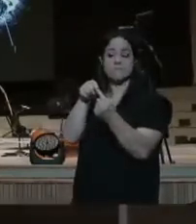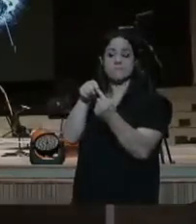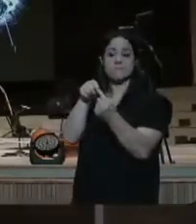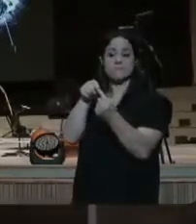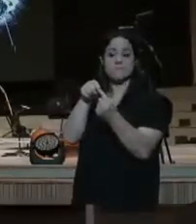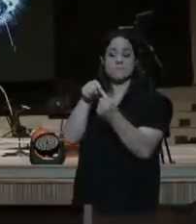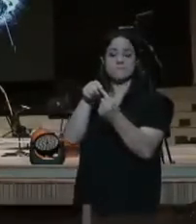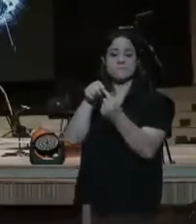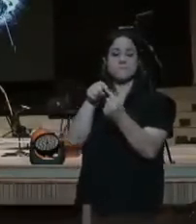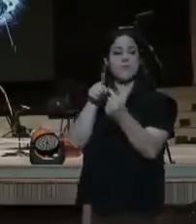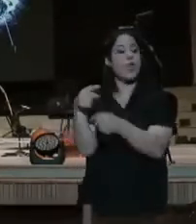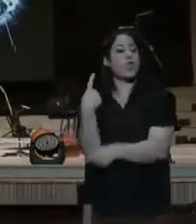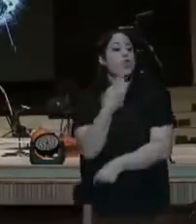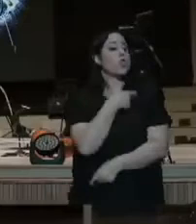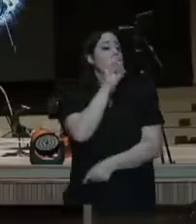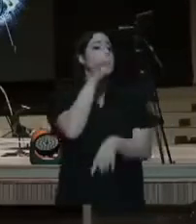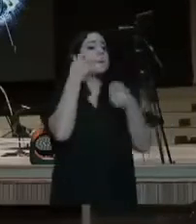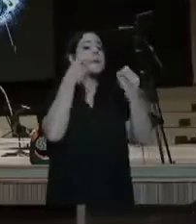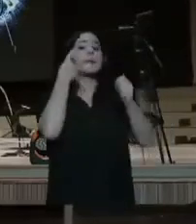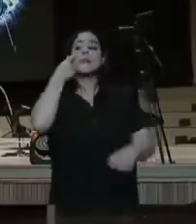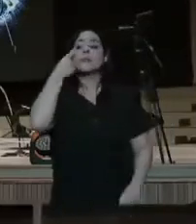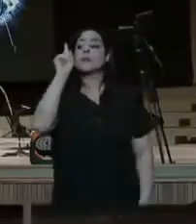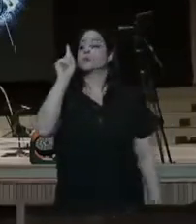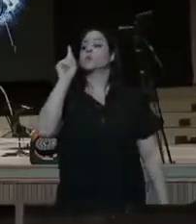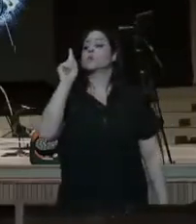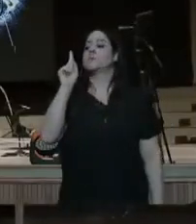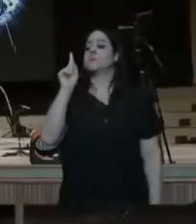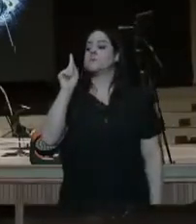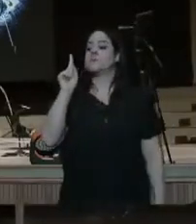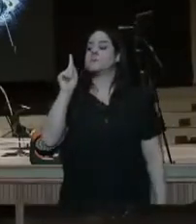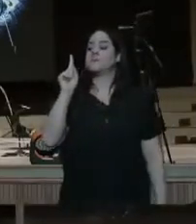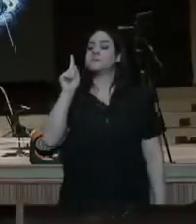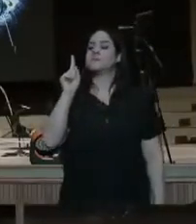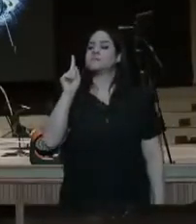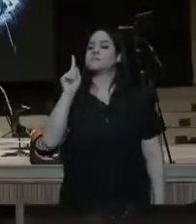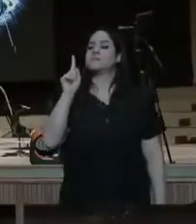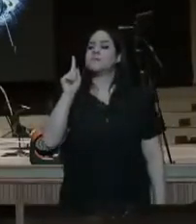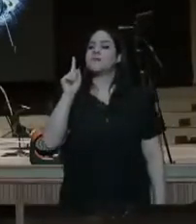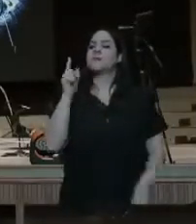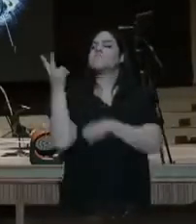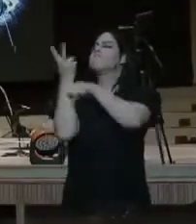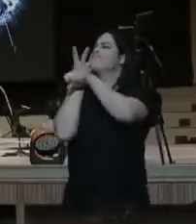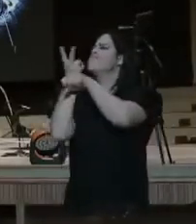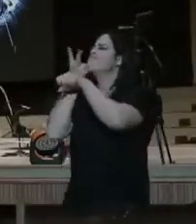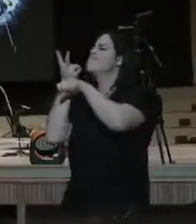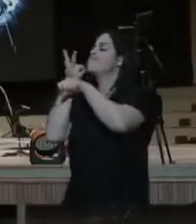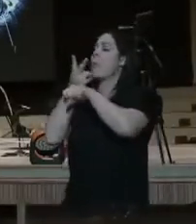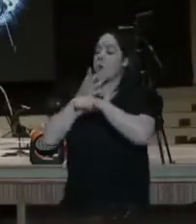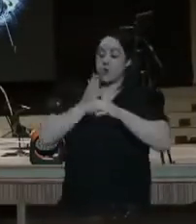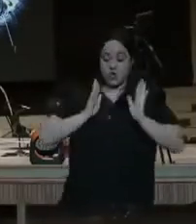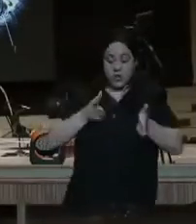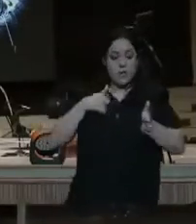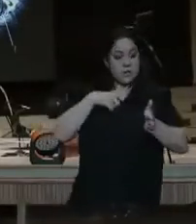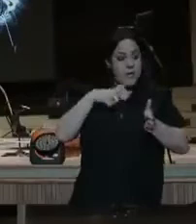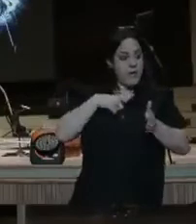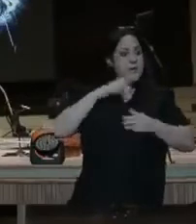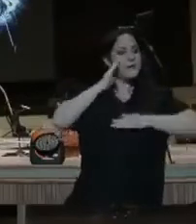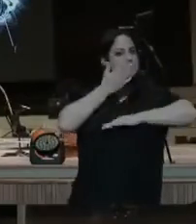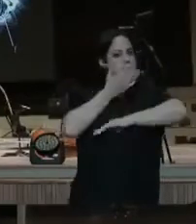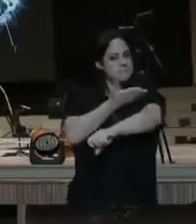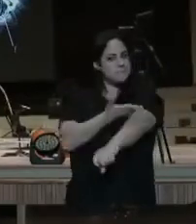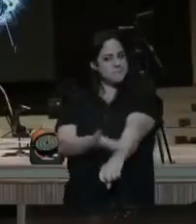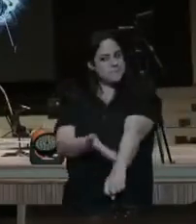a gente só precisa descobrir que tem que buscar aquilo que já temos e colocar em